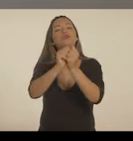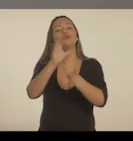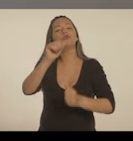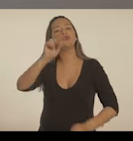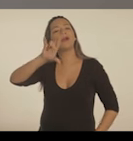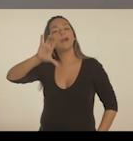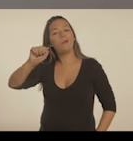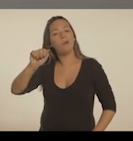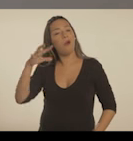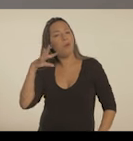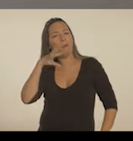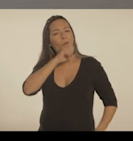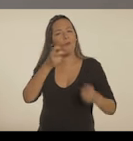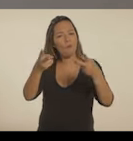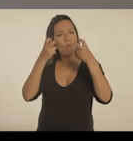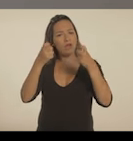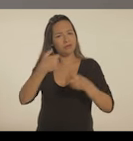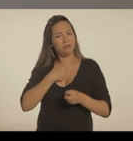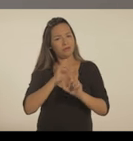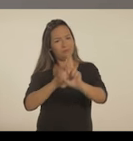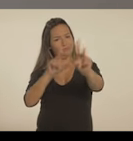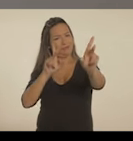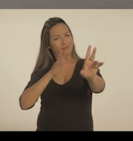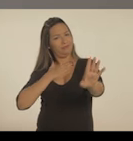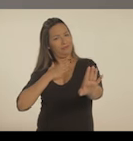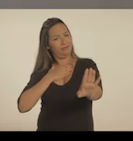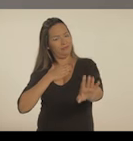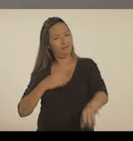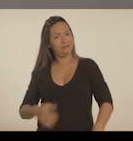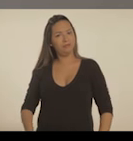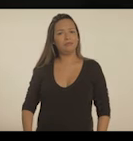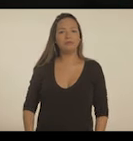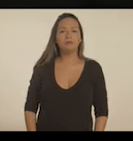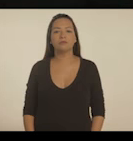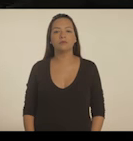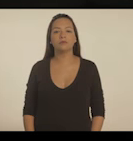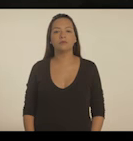Cabral. É aí que a gente percebe perfeitamente a diferença entre um e outro.